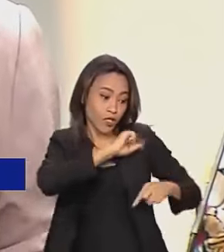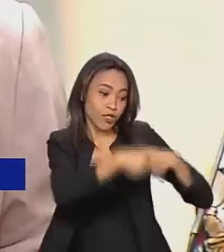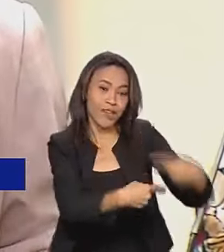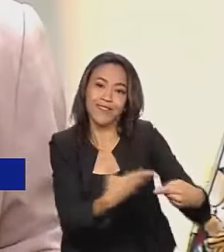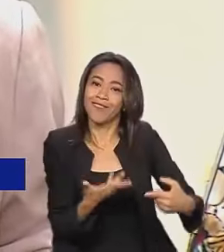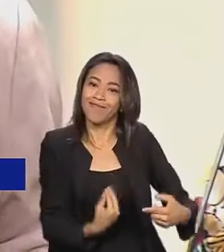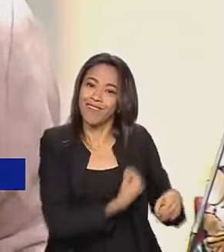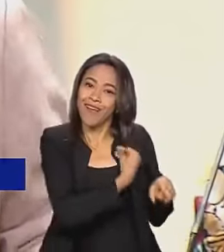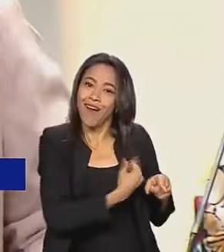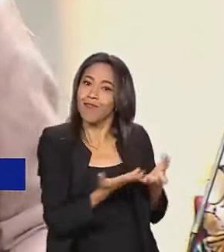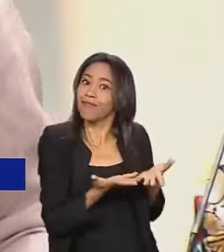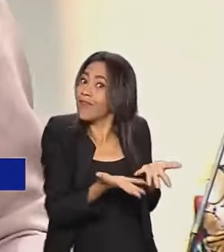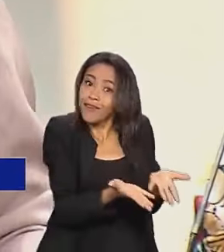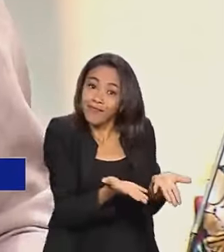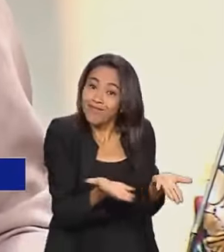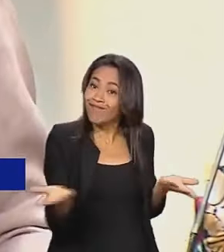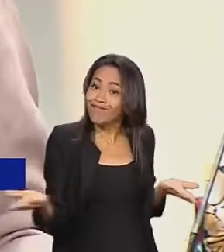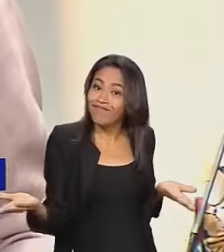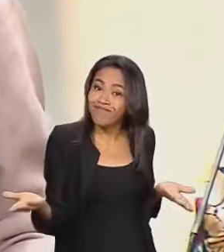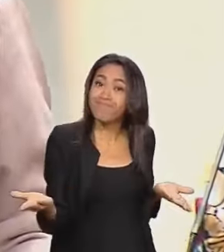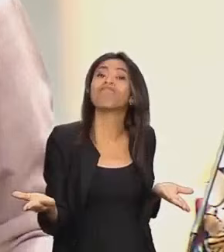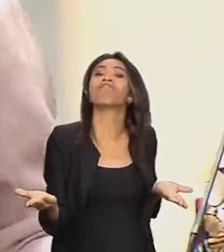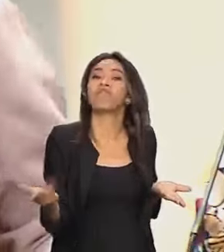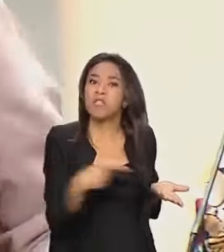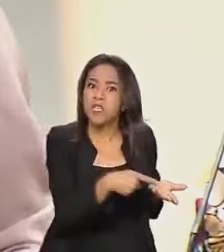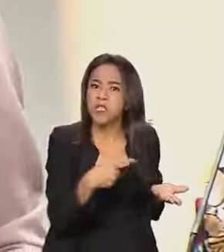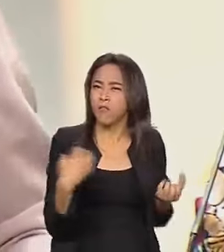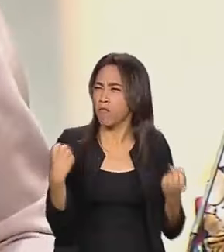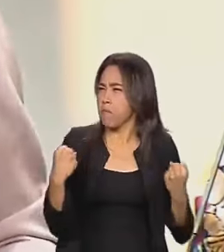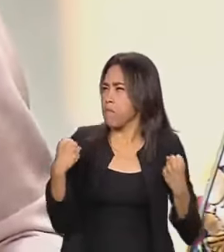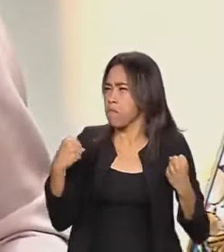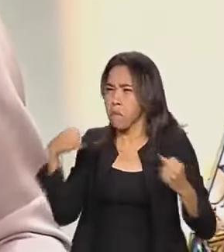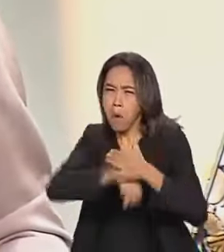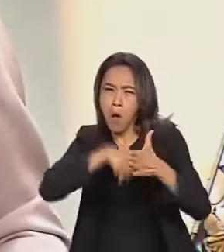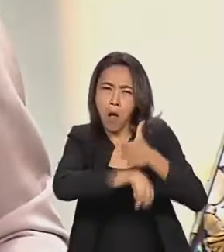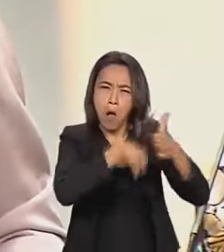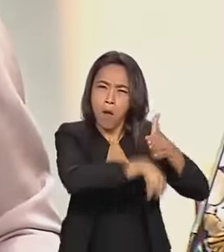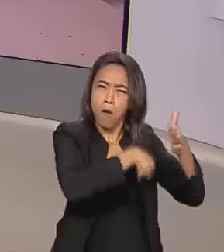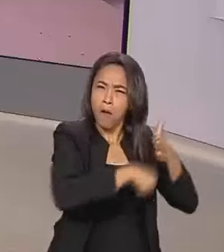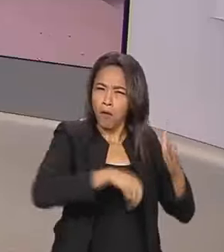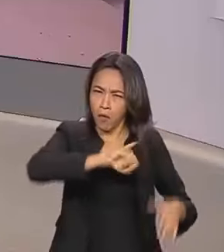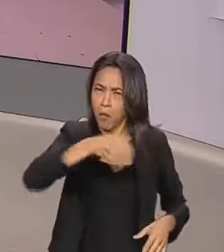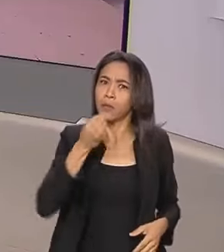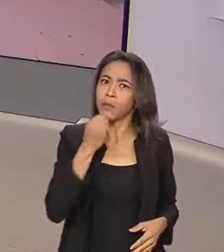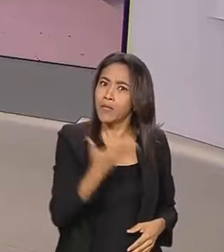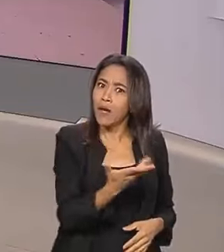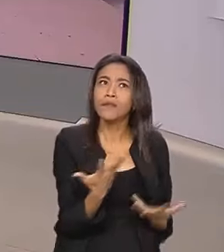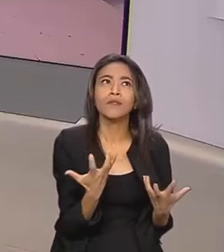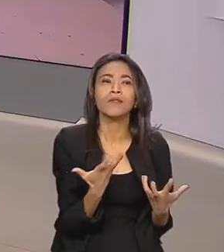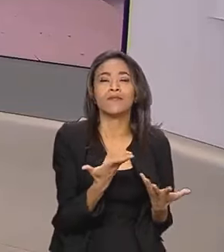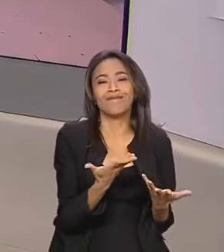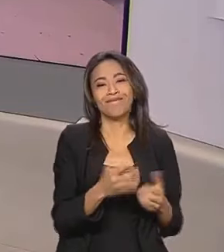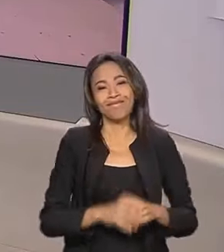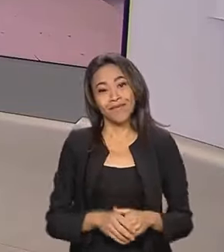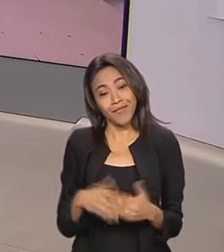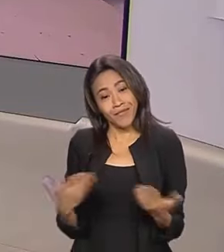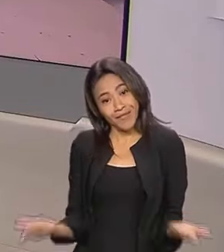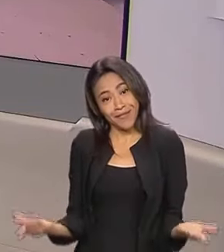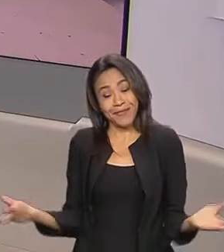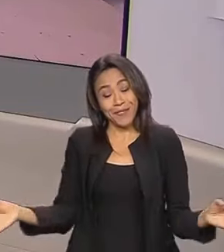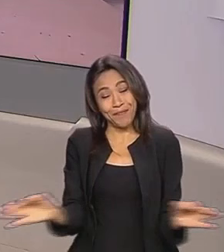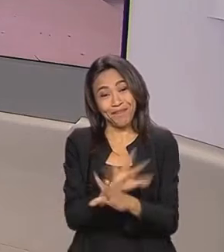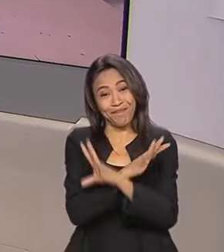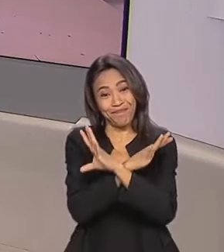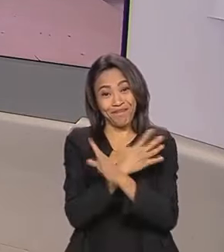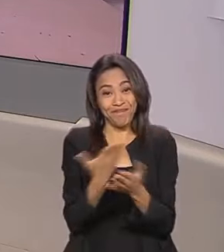aí já chegou e eles estão assim com muita sede de oportunidades bom a gente vai Encerrando por aqui